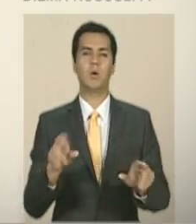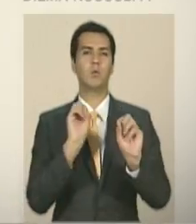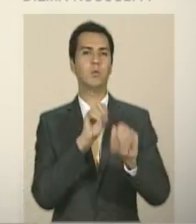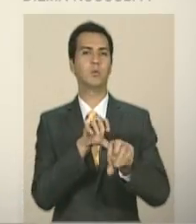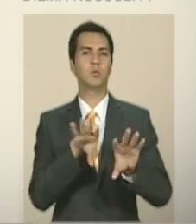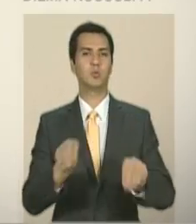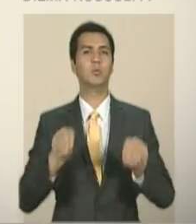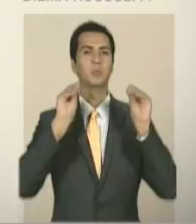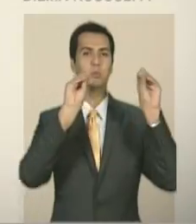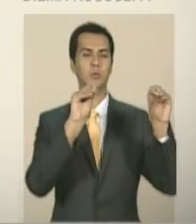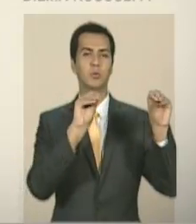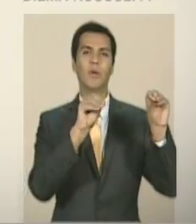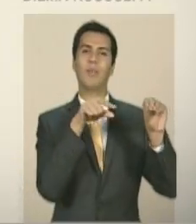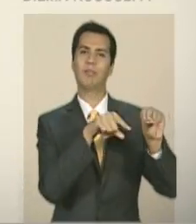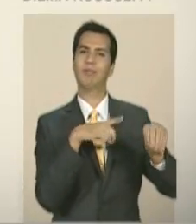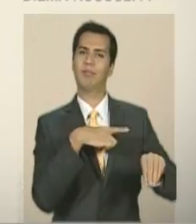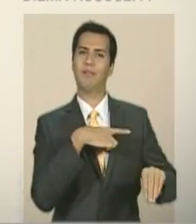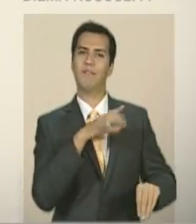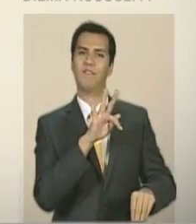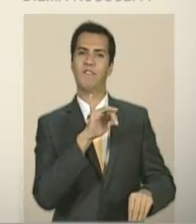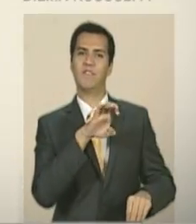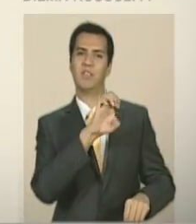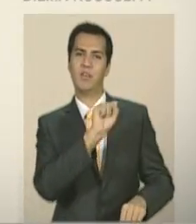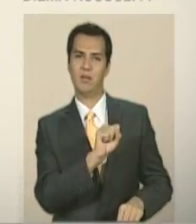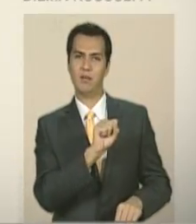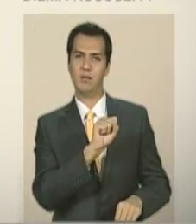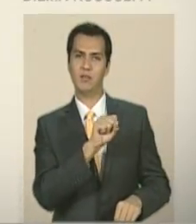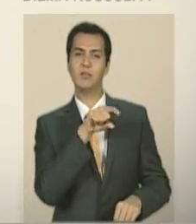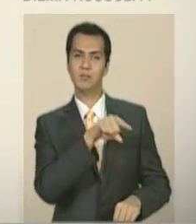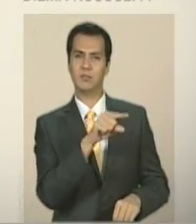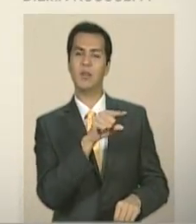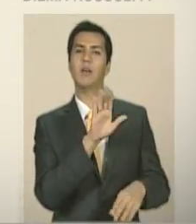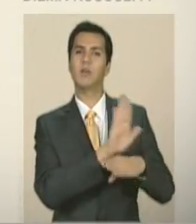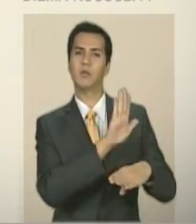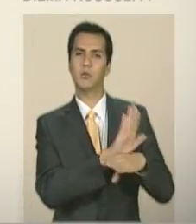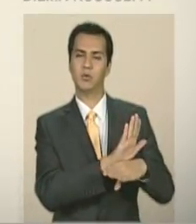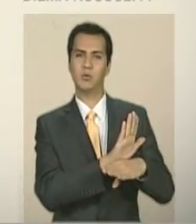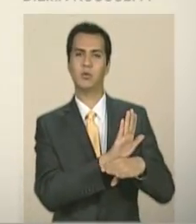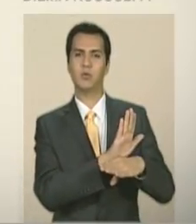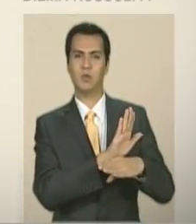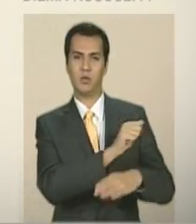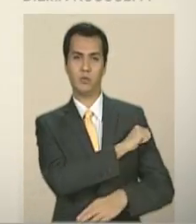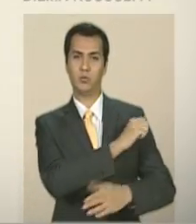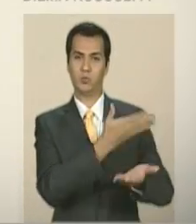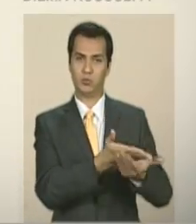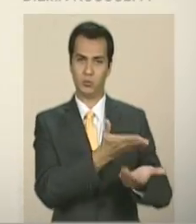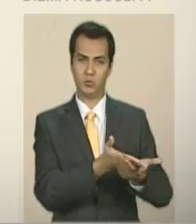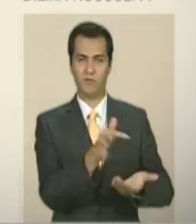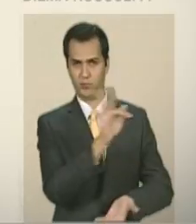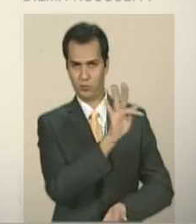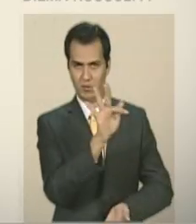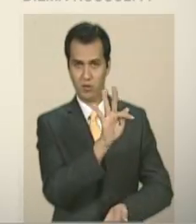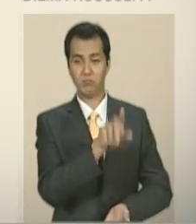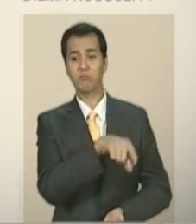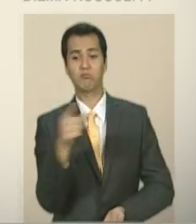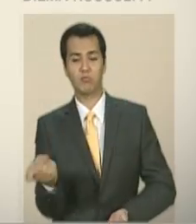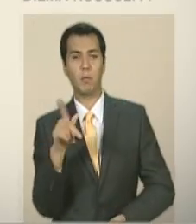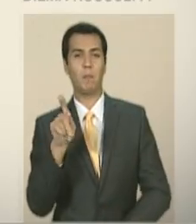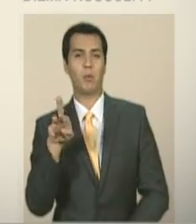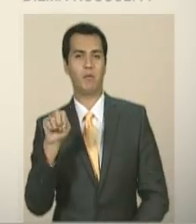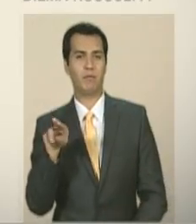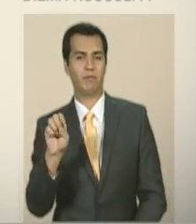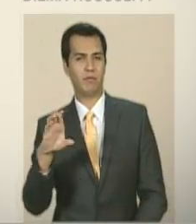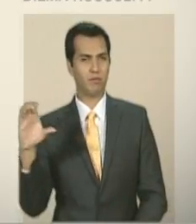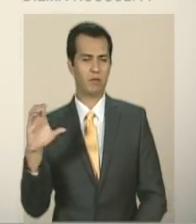por meio do FIES o fundo de financiamento estudantil Além disso Luciano com Pronatec